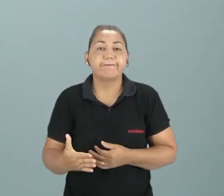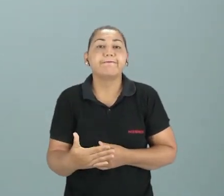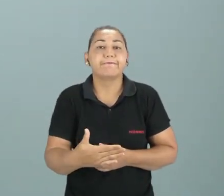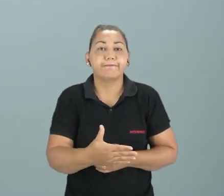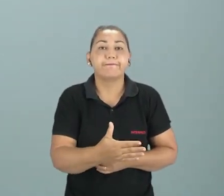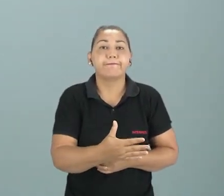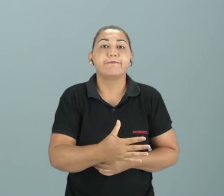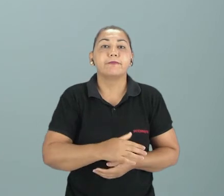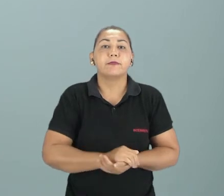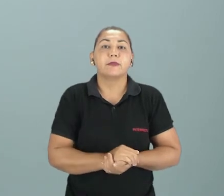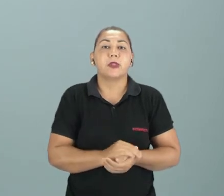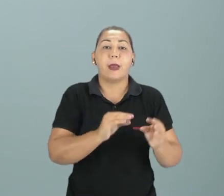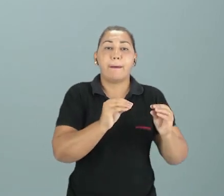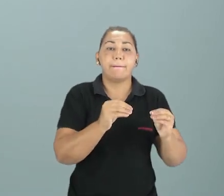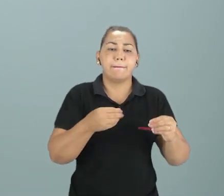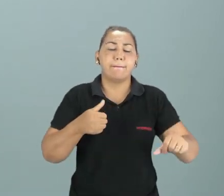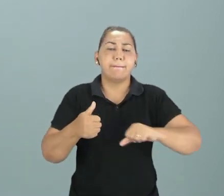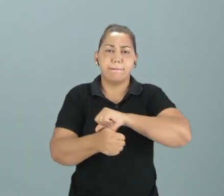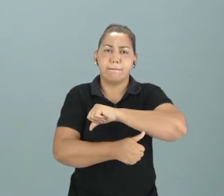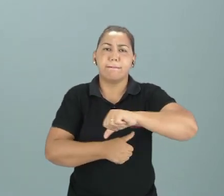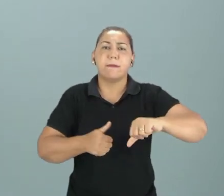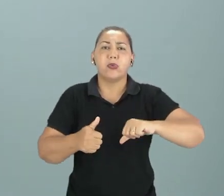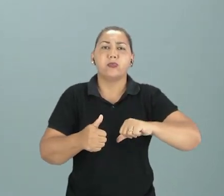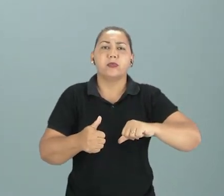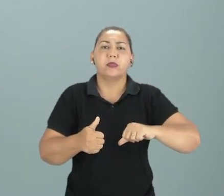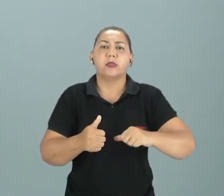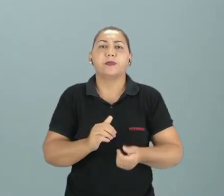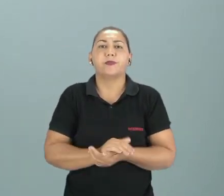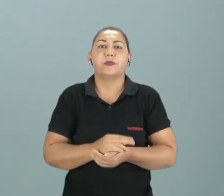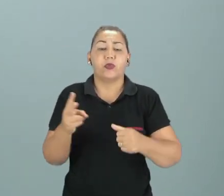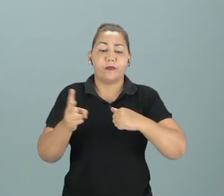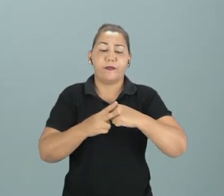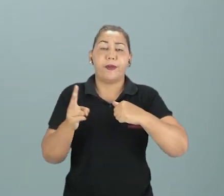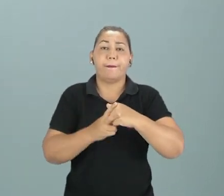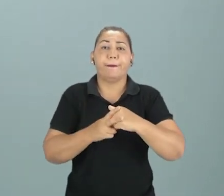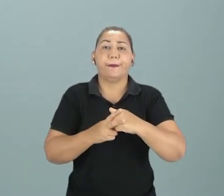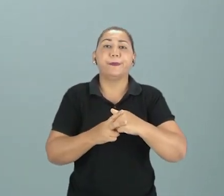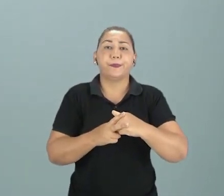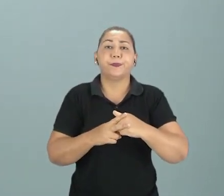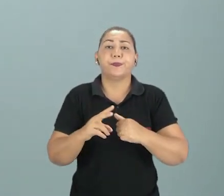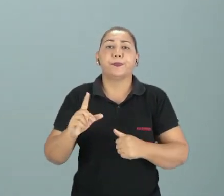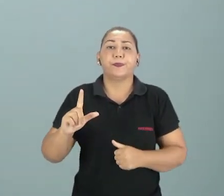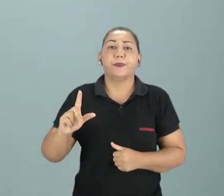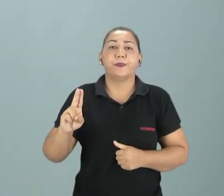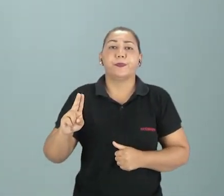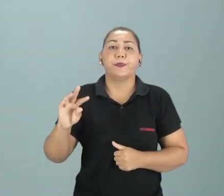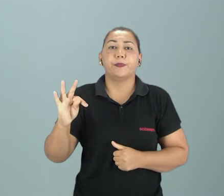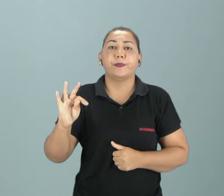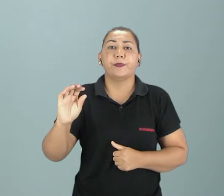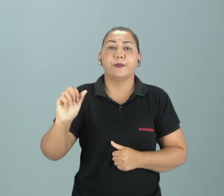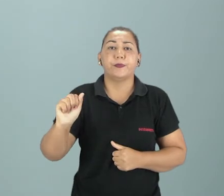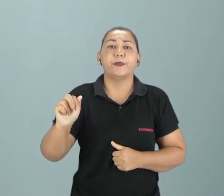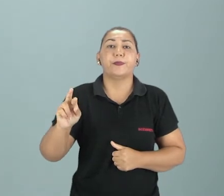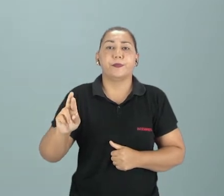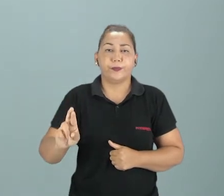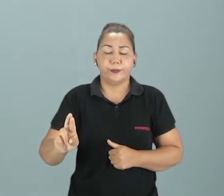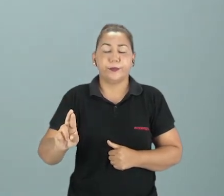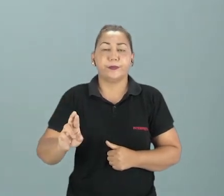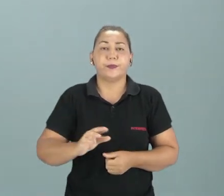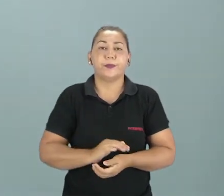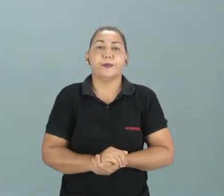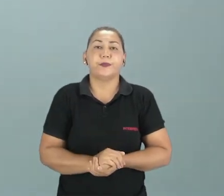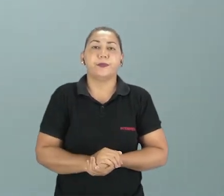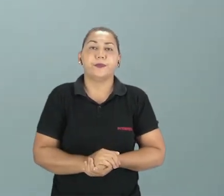sardinhas altera a concordância do verbo lutar. Esta é uma exceção. Muito cuidado. Agora,